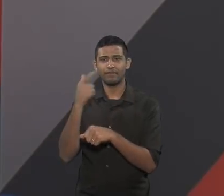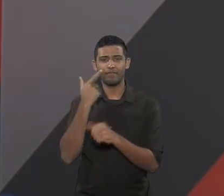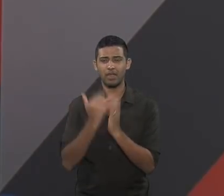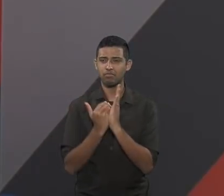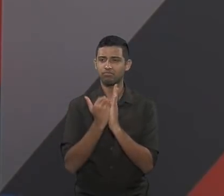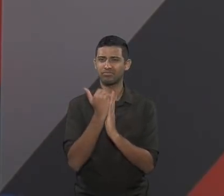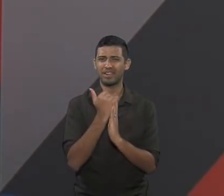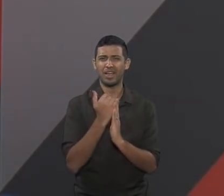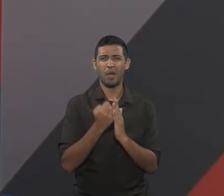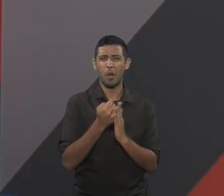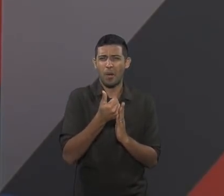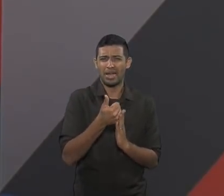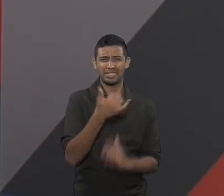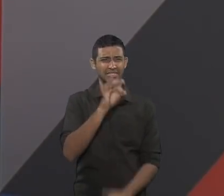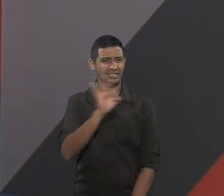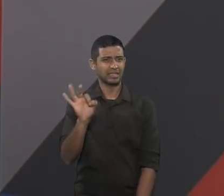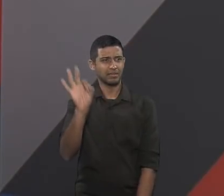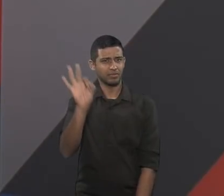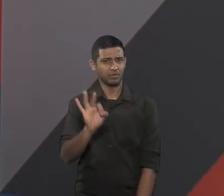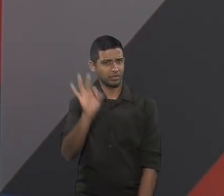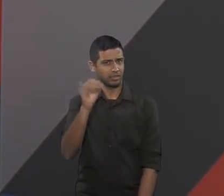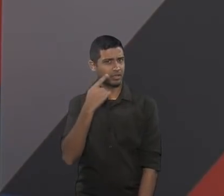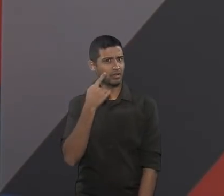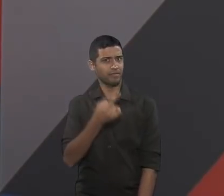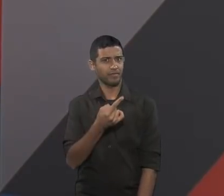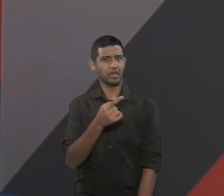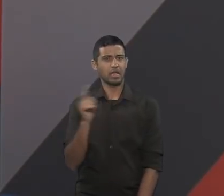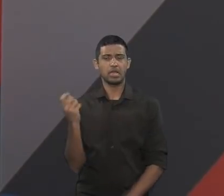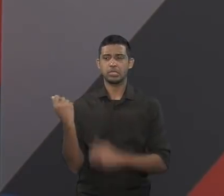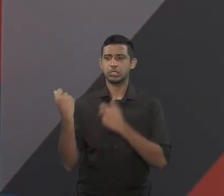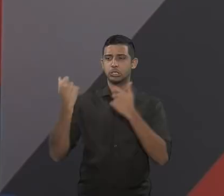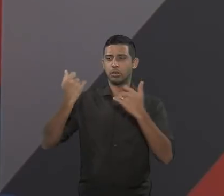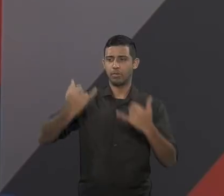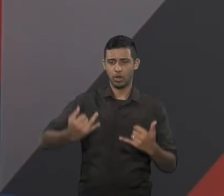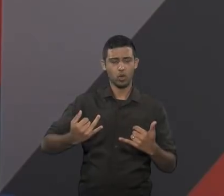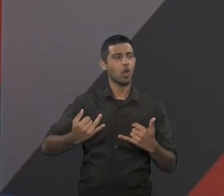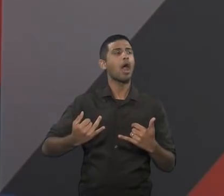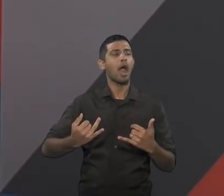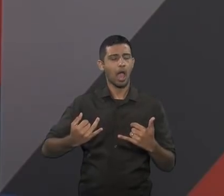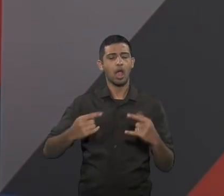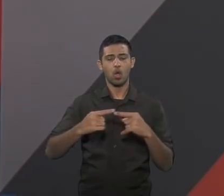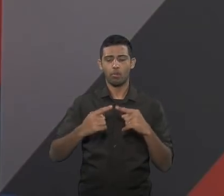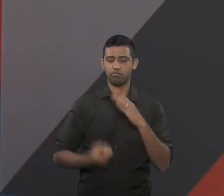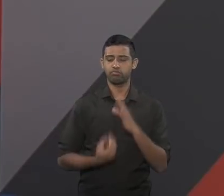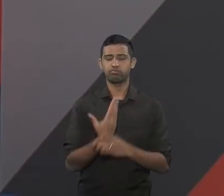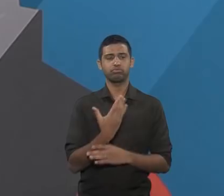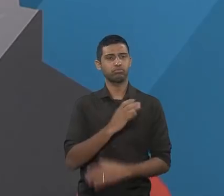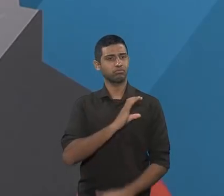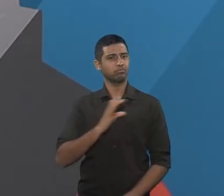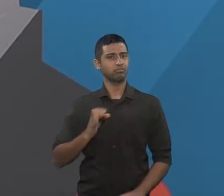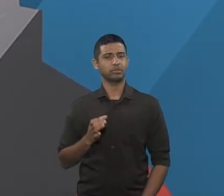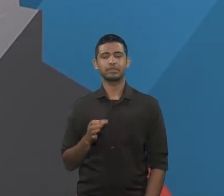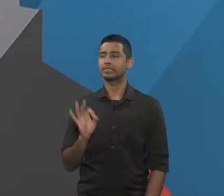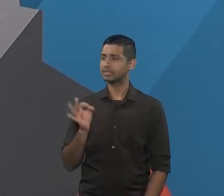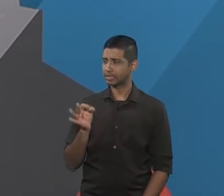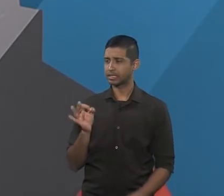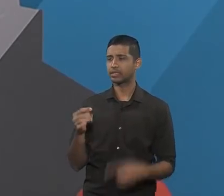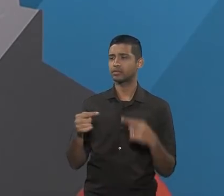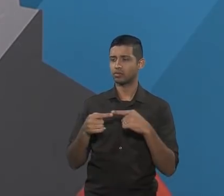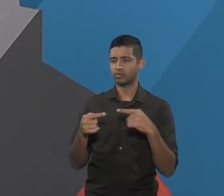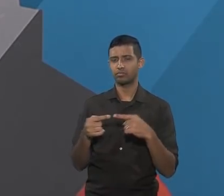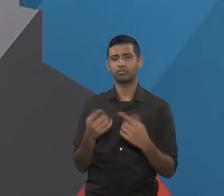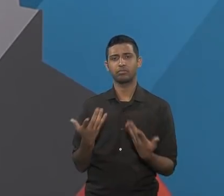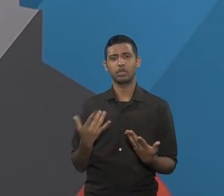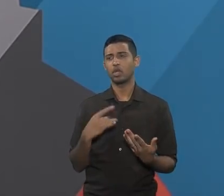de quase 100% na tarifa nos últimos 2 anos foi a justificativa para a abertura da CPI, né, deputado? Olha, foi uma das